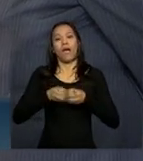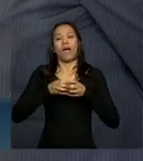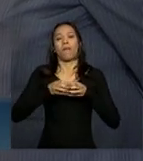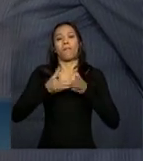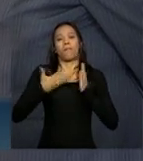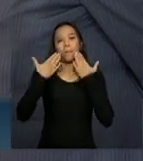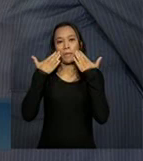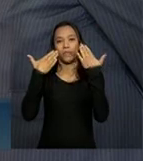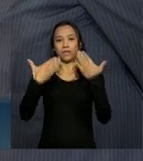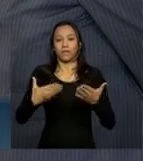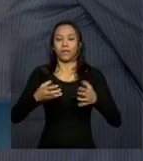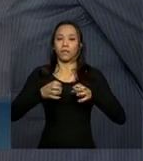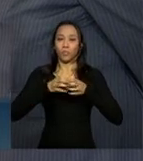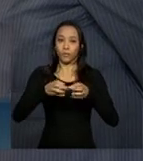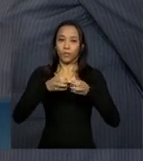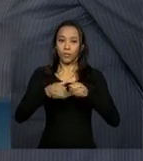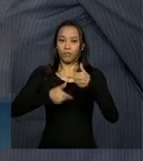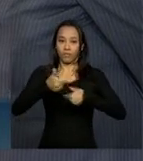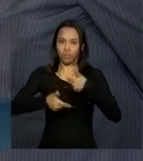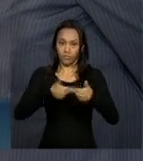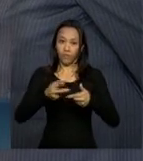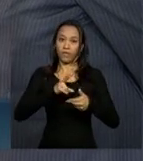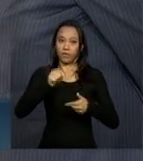eles no Brasil.